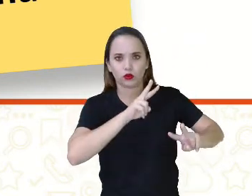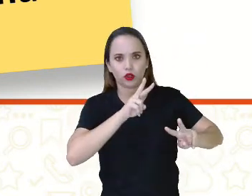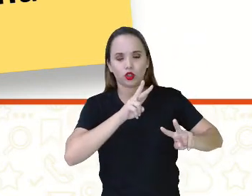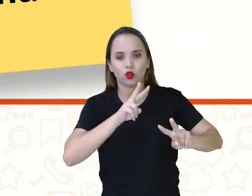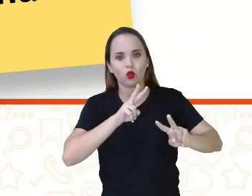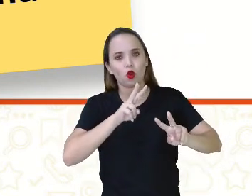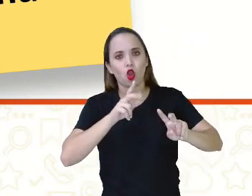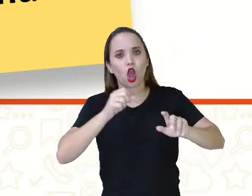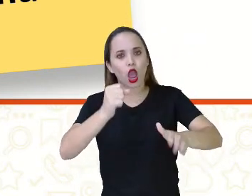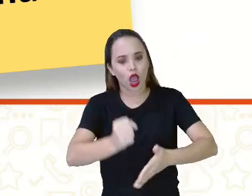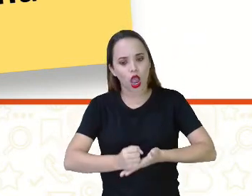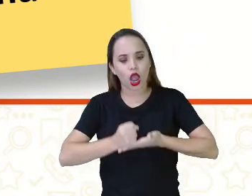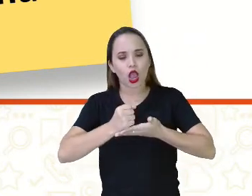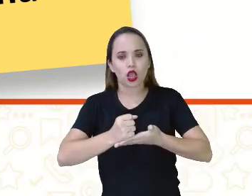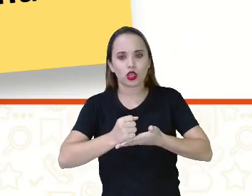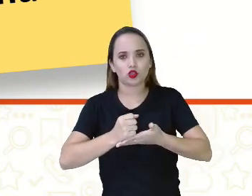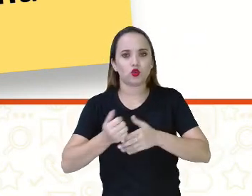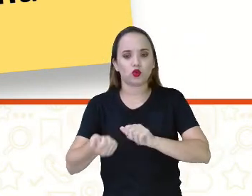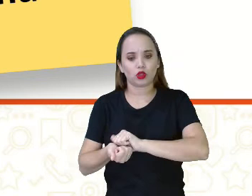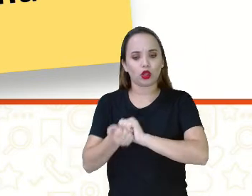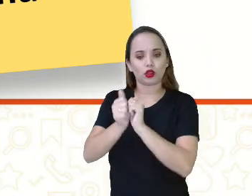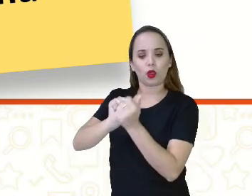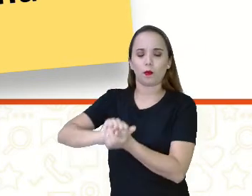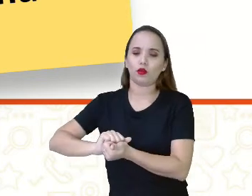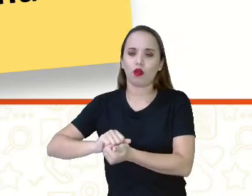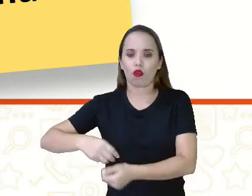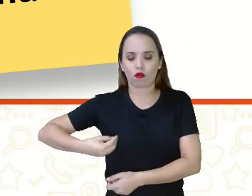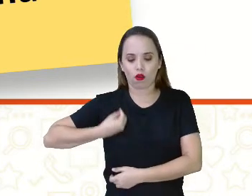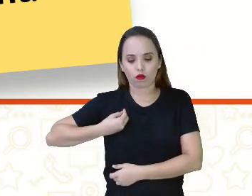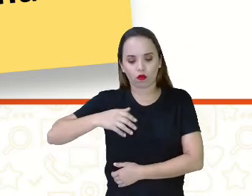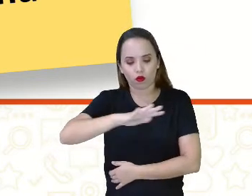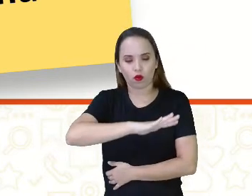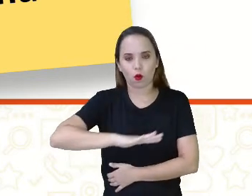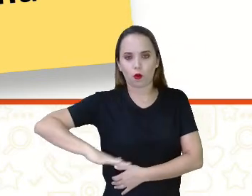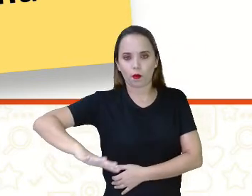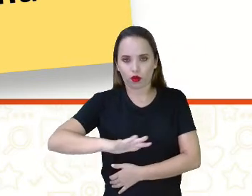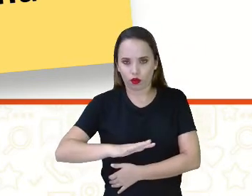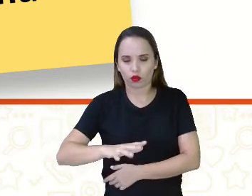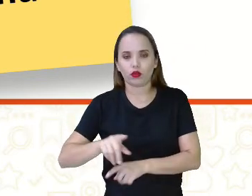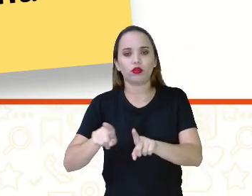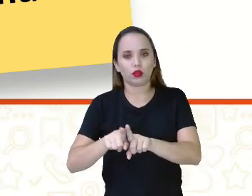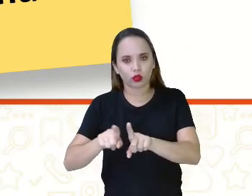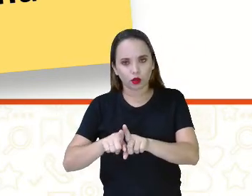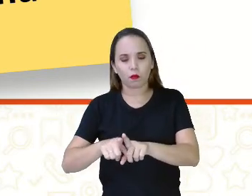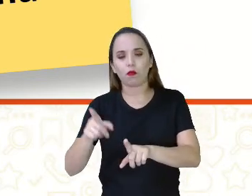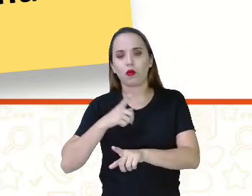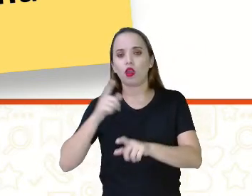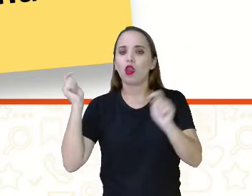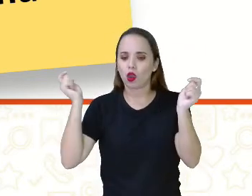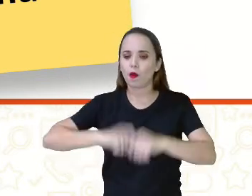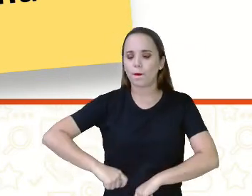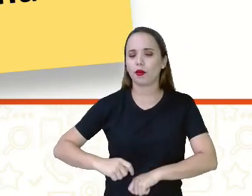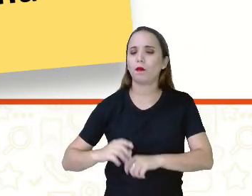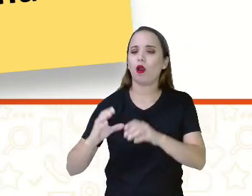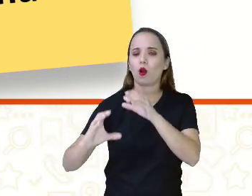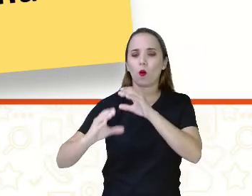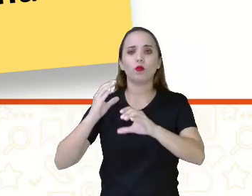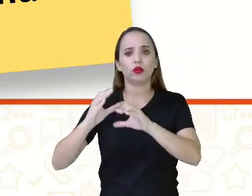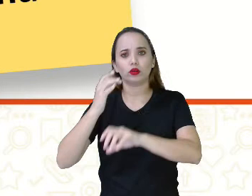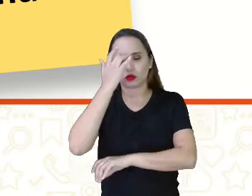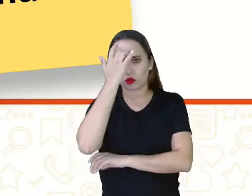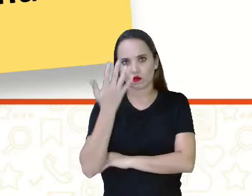sua adaptação ao ambiente. Permite nos comunicarmos com outras pessoas de forma fácil